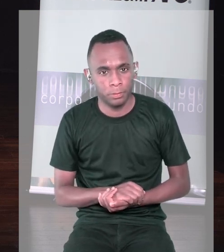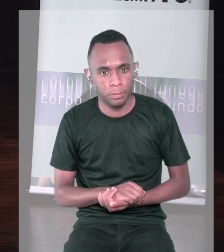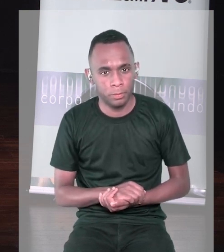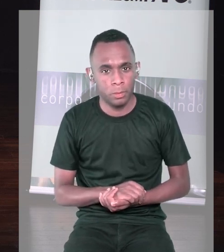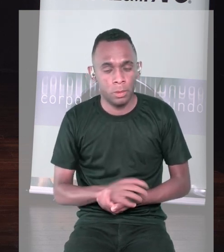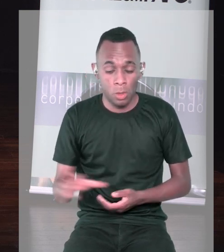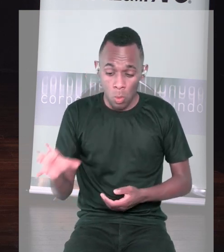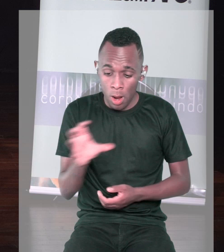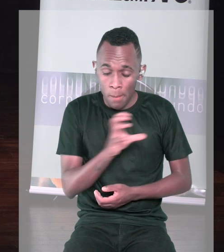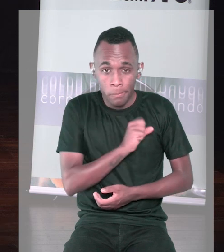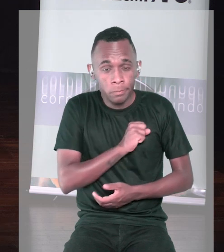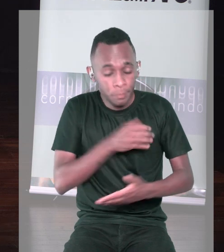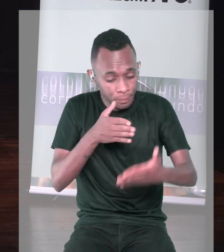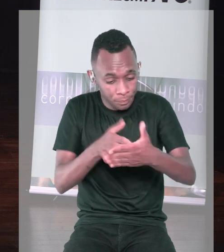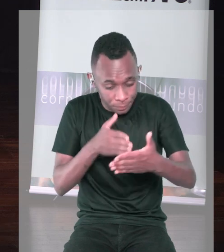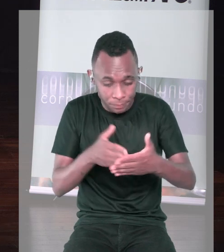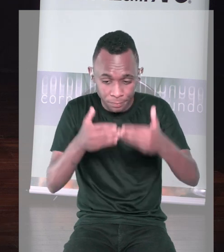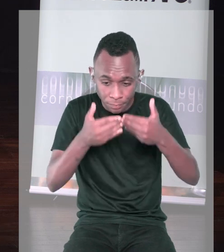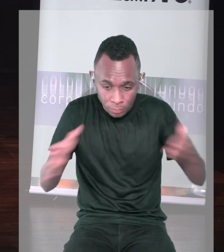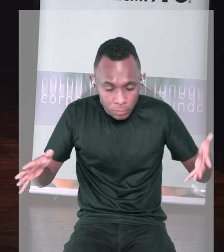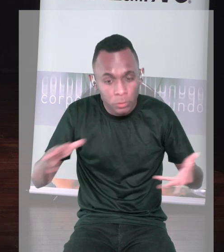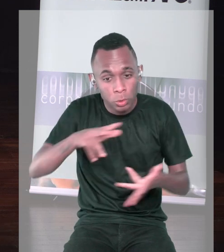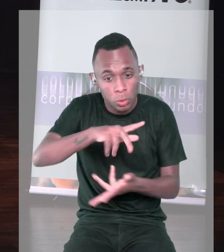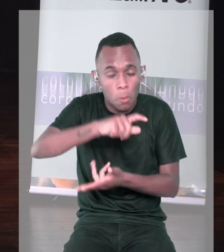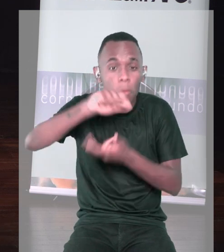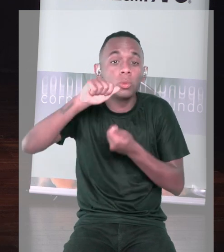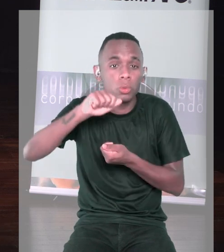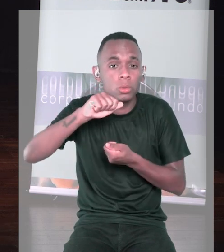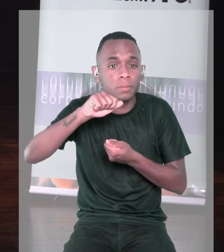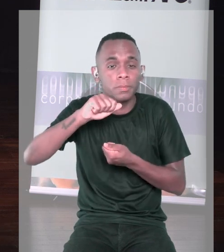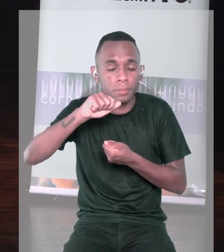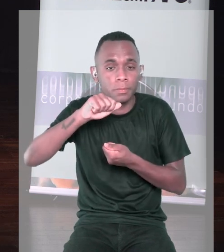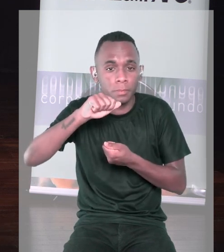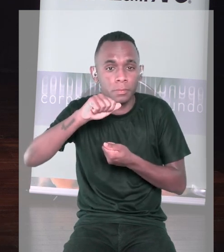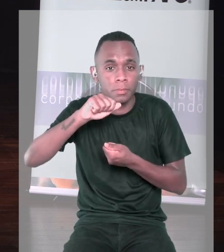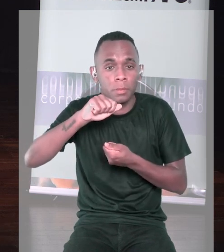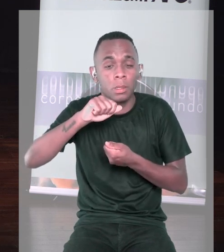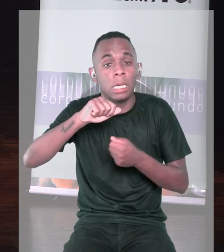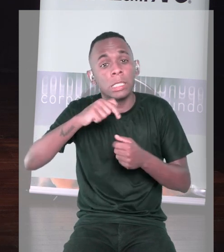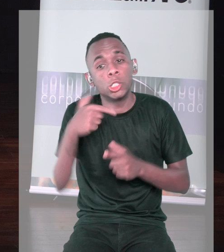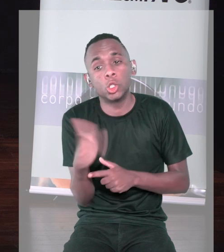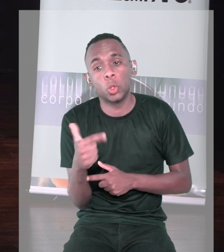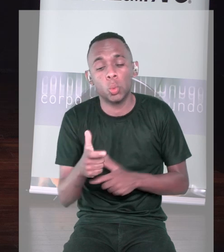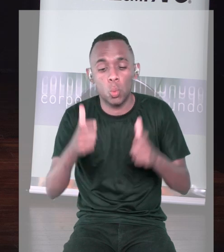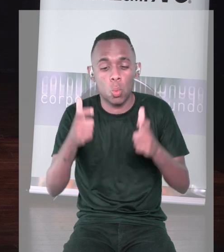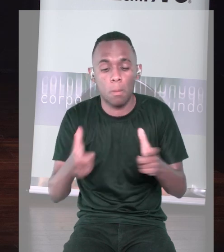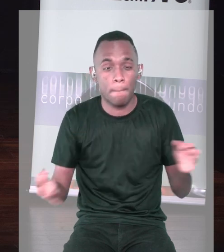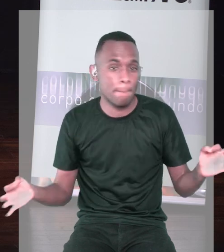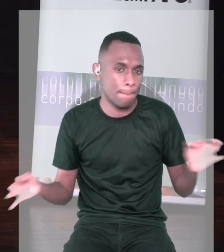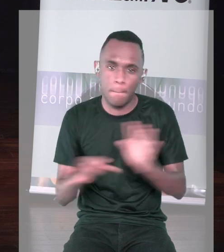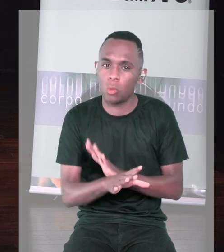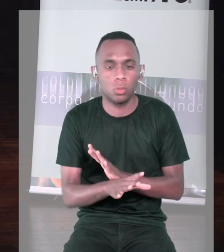O amor irrompe no mundo sem que haja para ele um